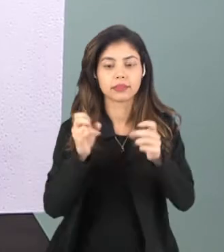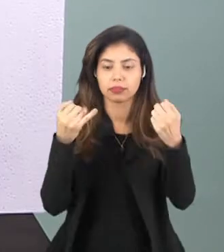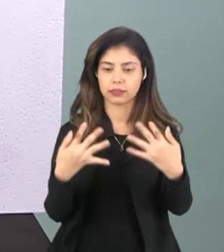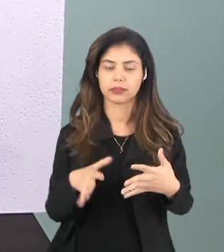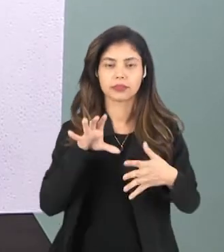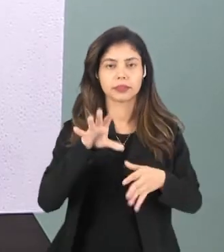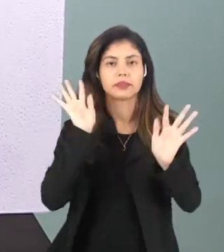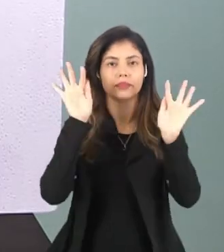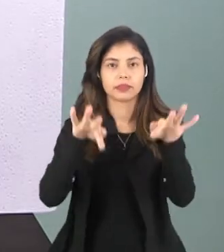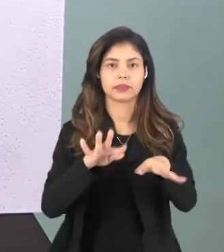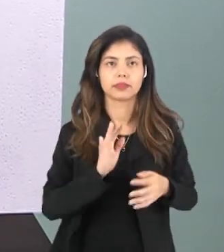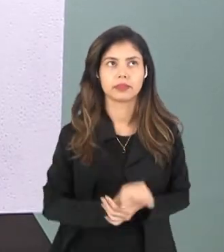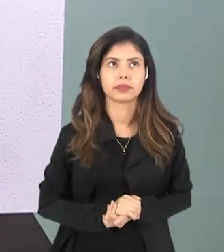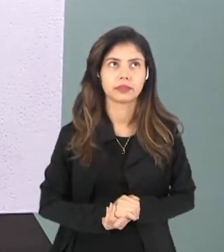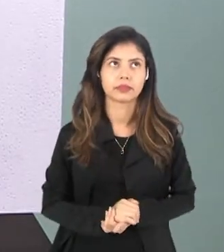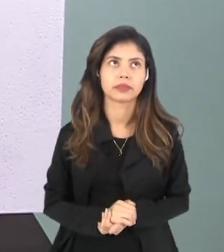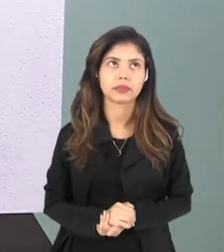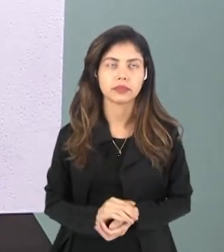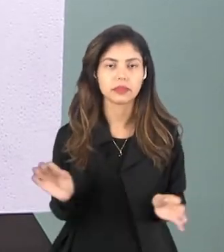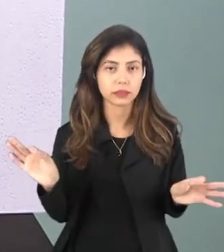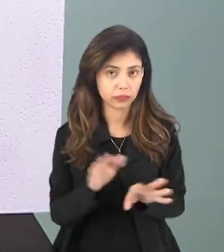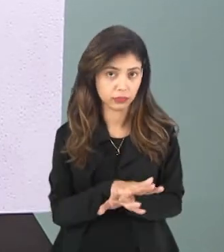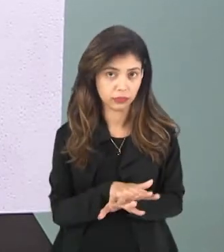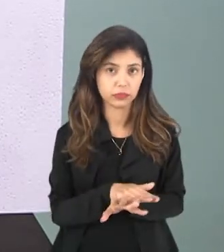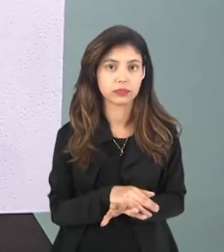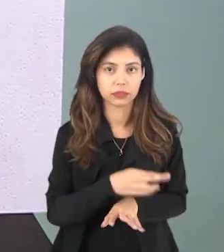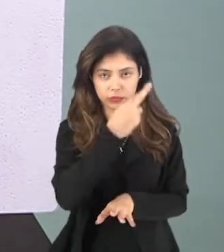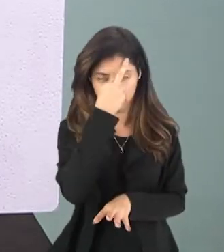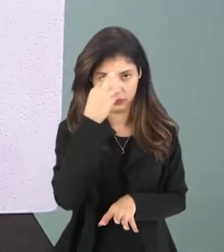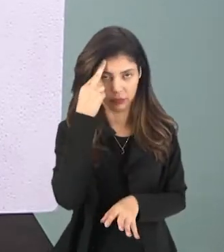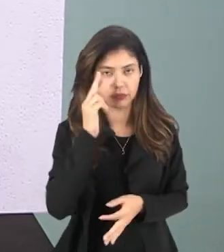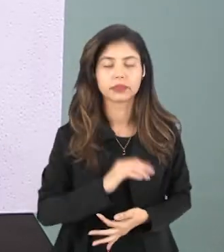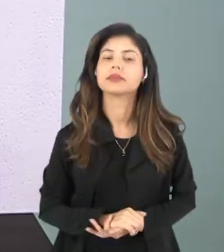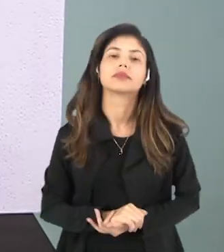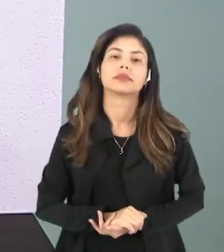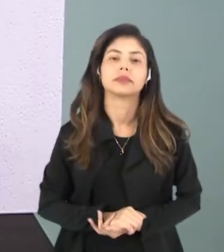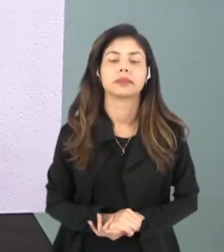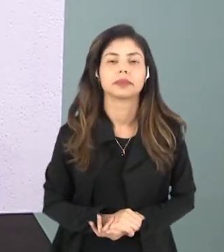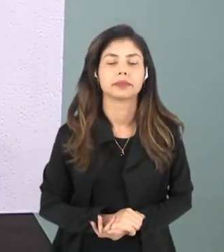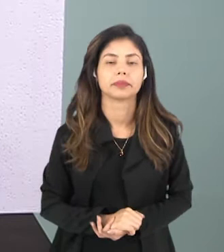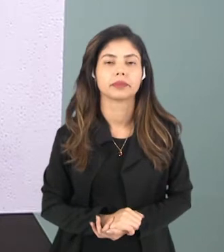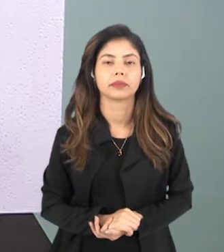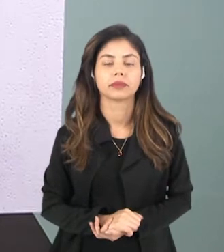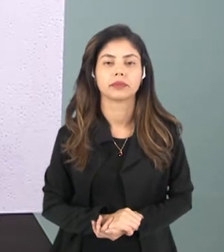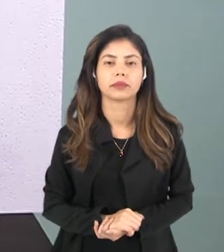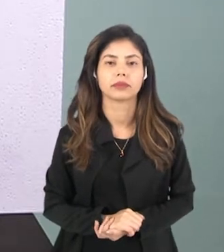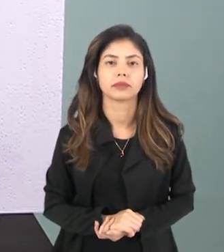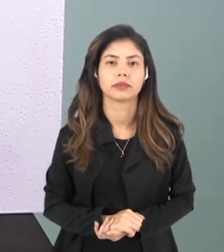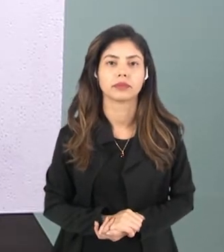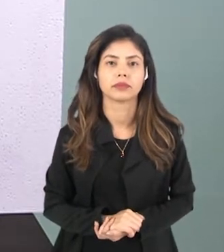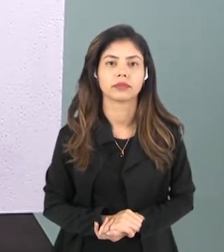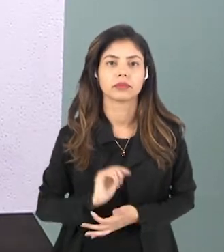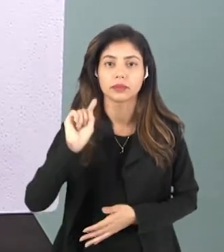assim finalizando terminando a nossa história outro